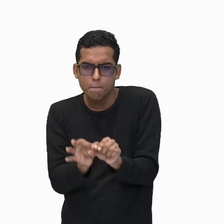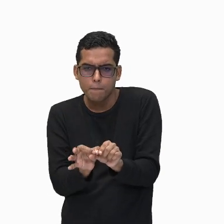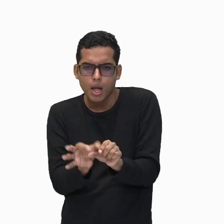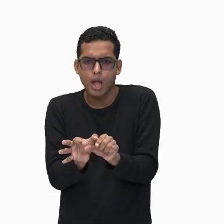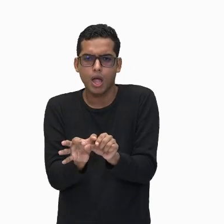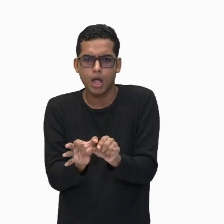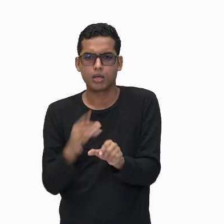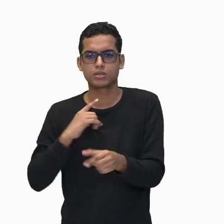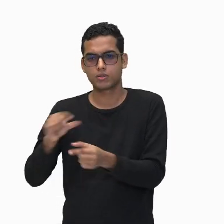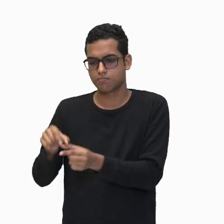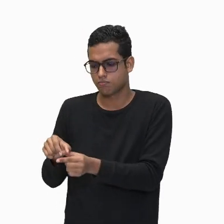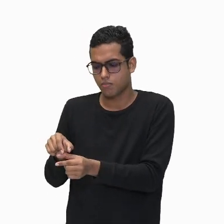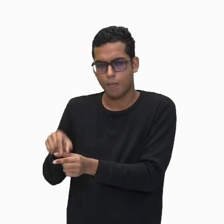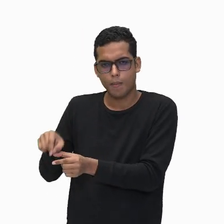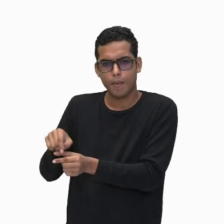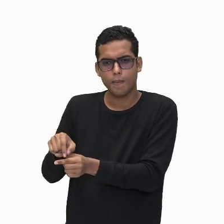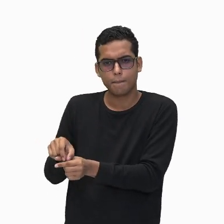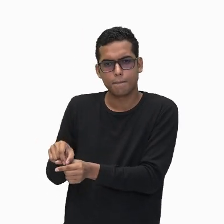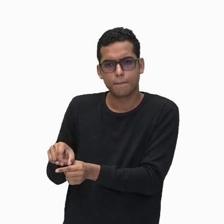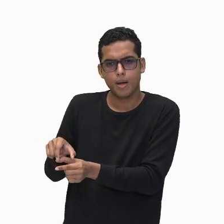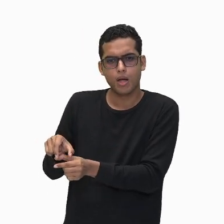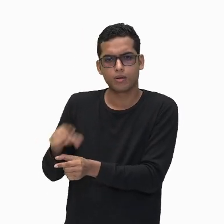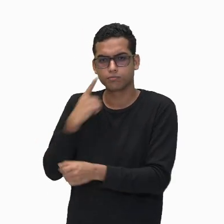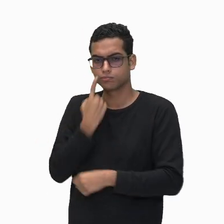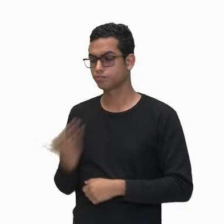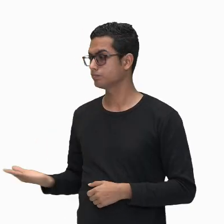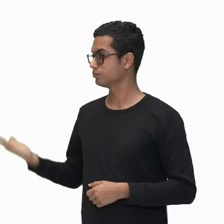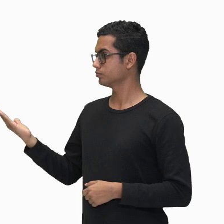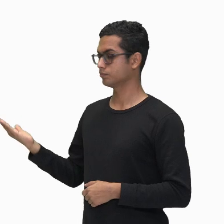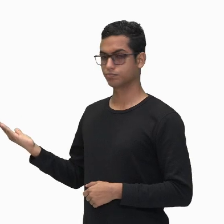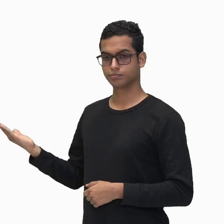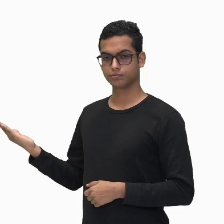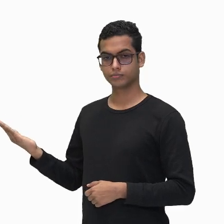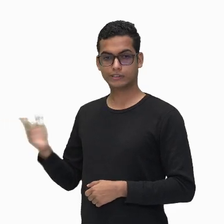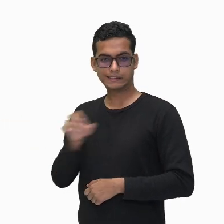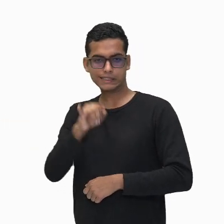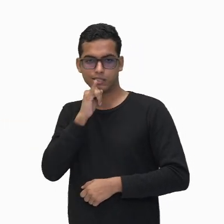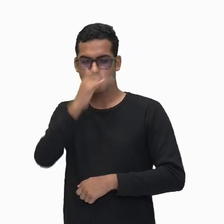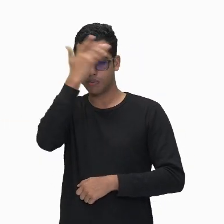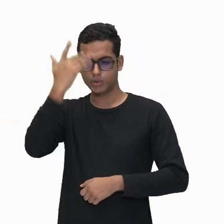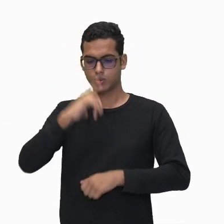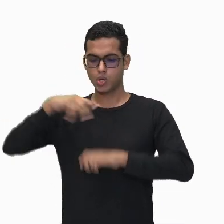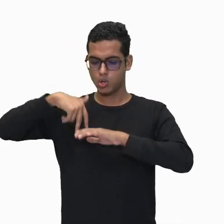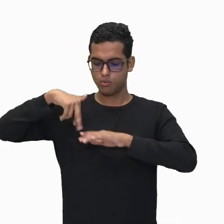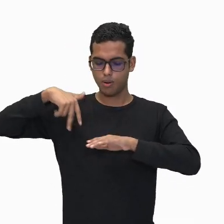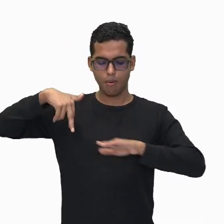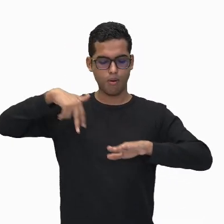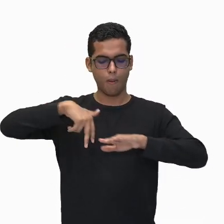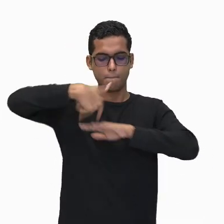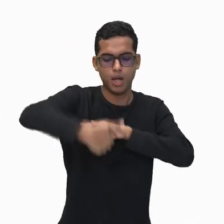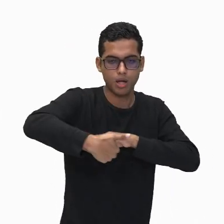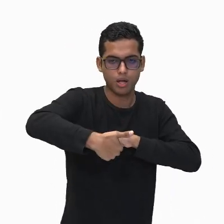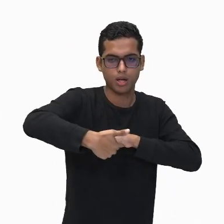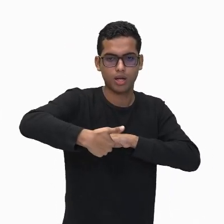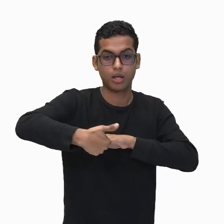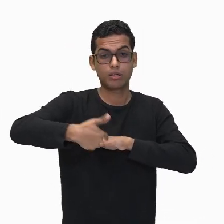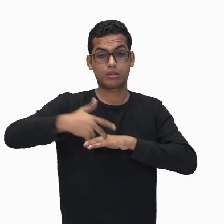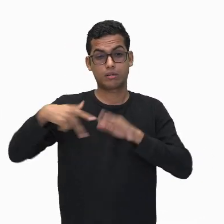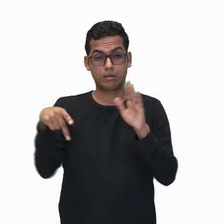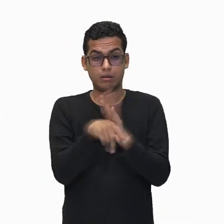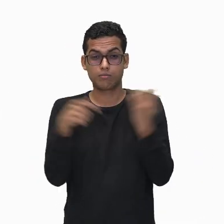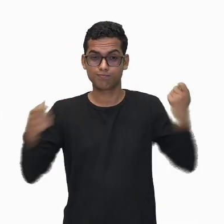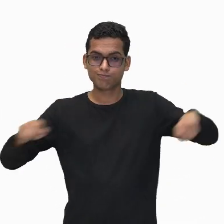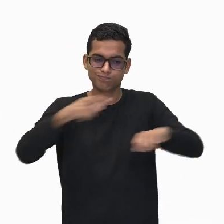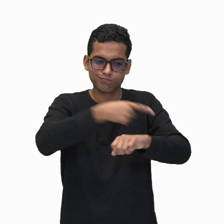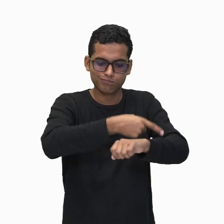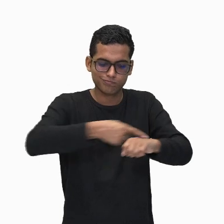que ocasiona, por exemplo, num caso de impacto, de queda, a fratura desse membro aí que